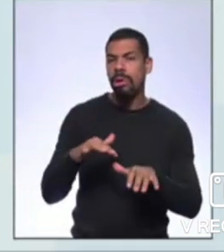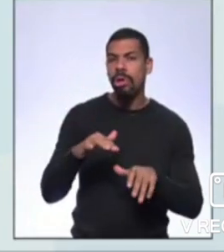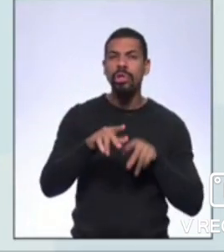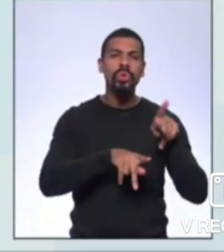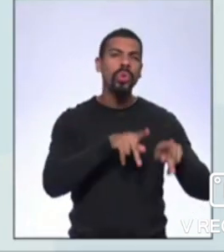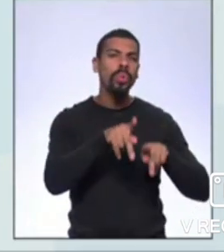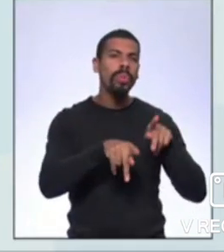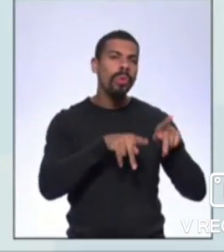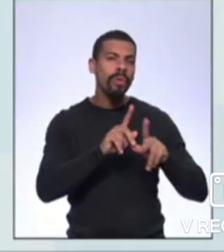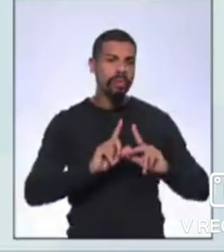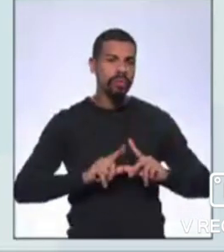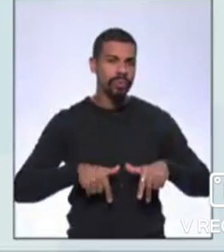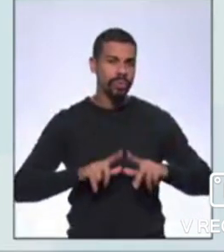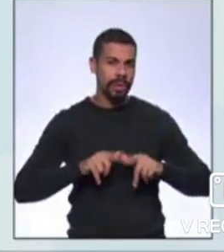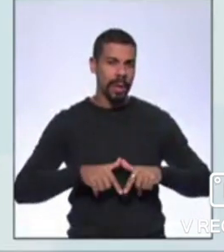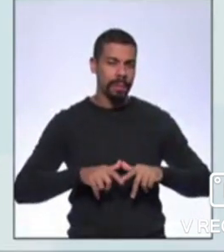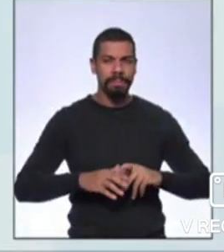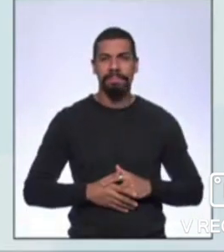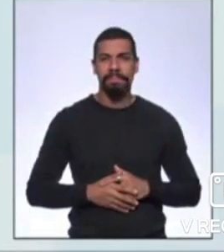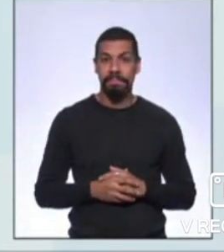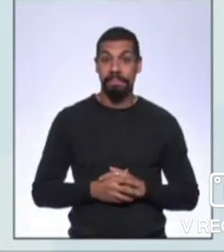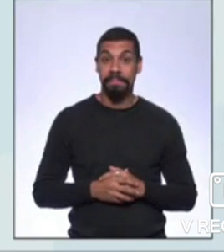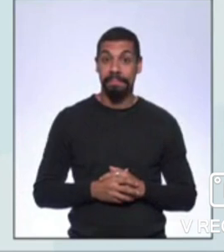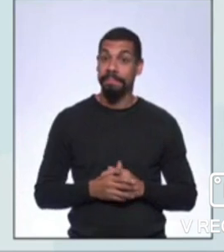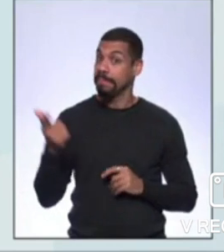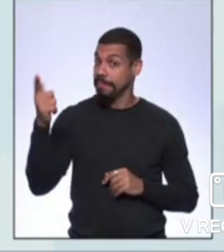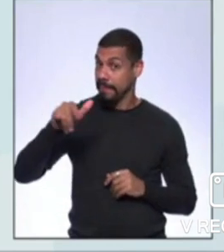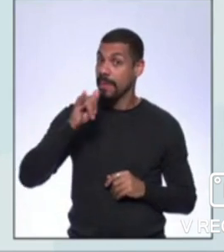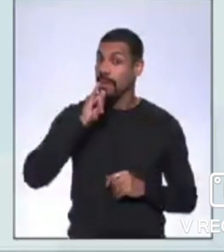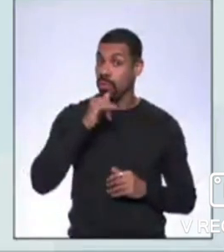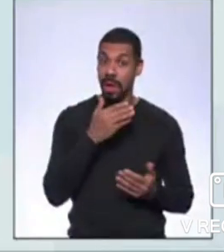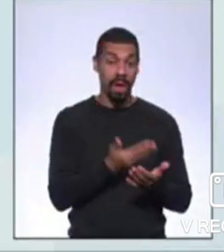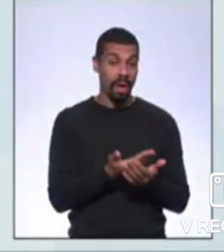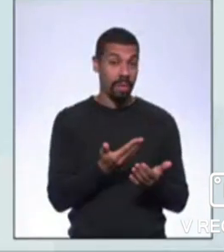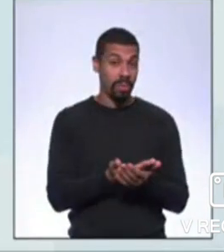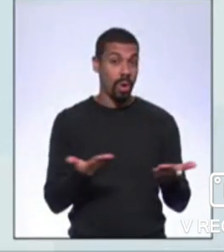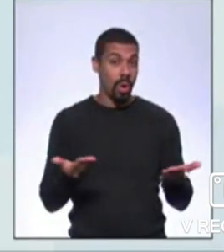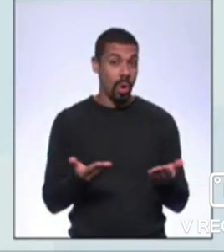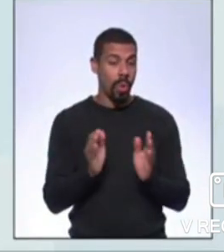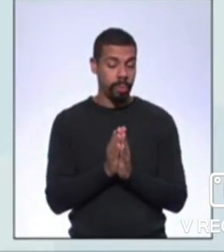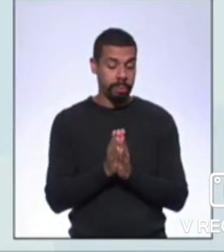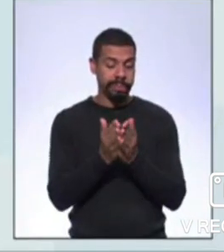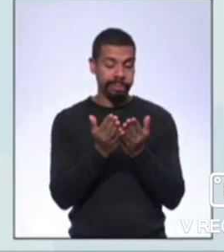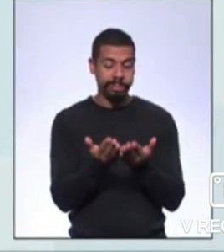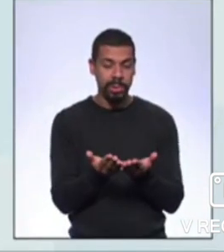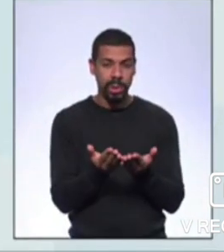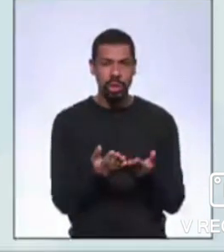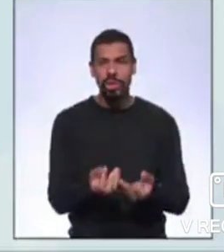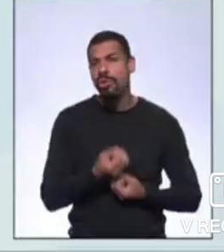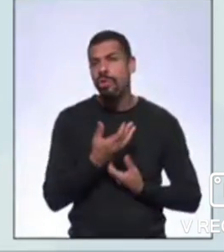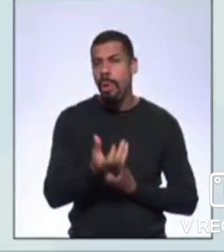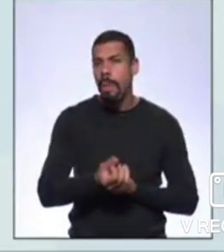povo judeu, né? E mais uma vez reforçando, a nossa aula de hoje vai ter a narrativa bíblica como fio